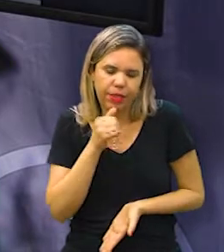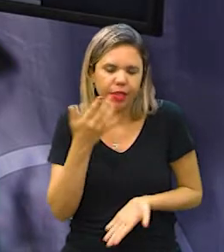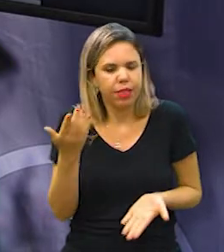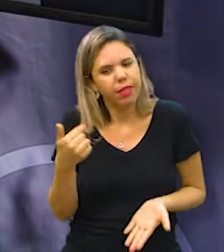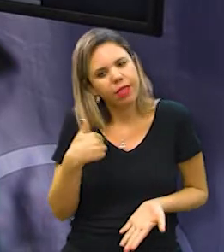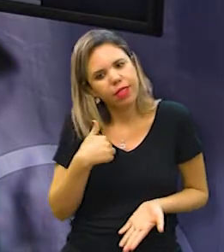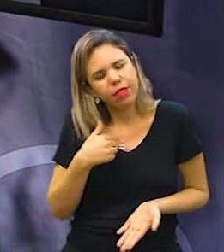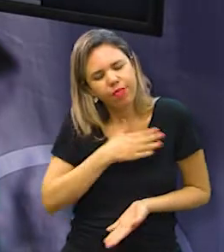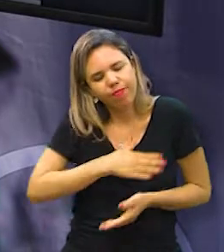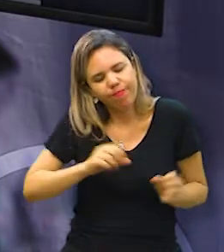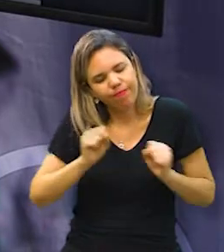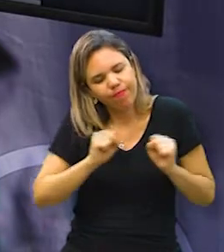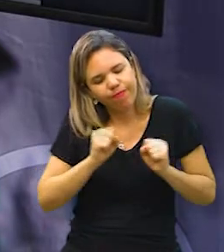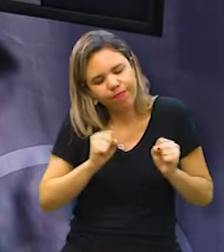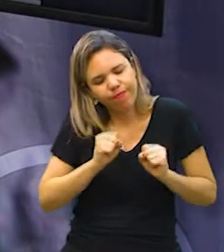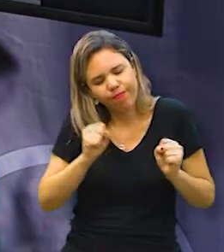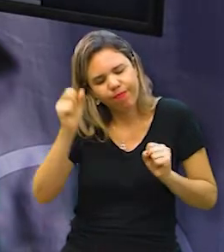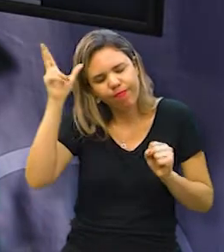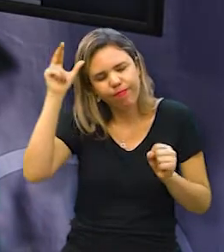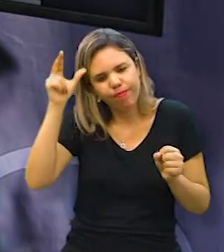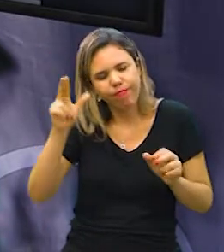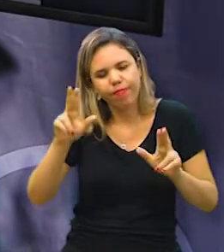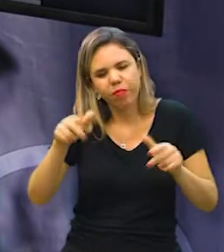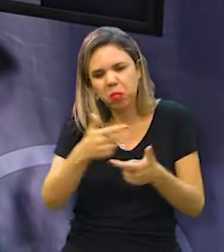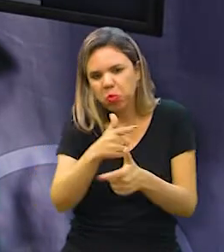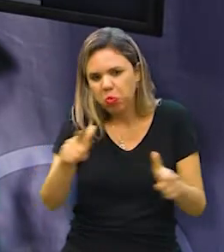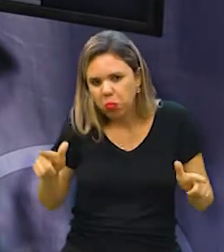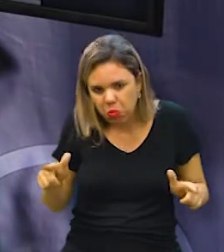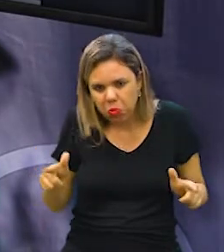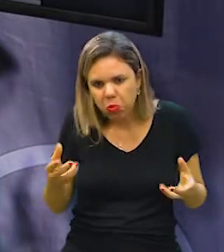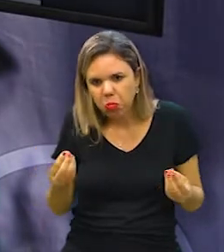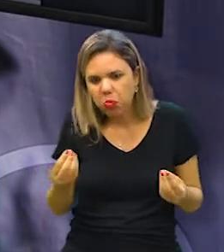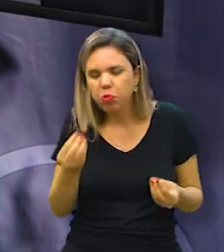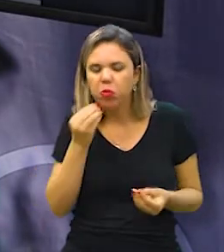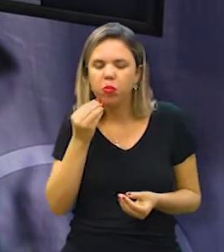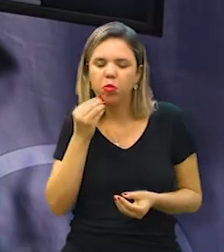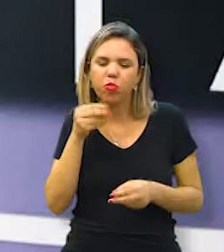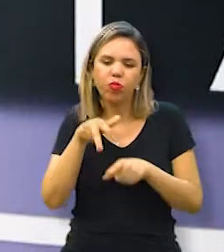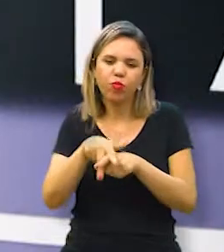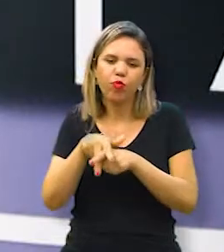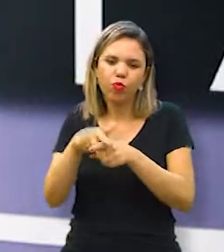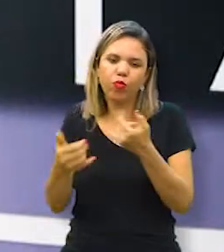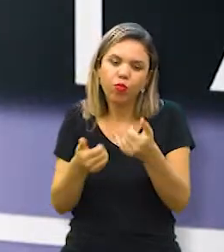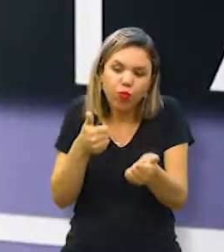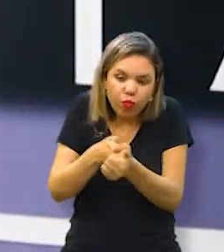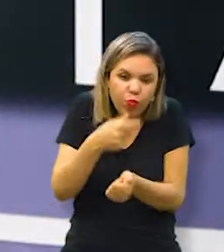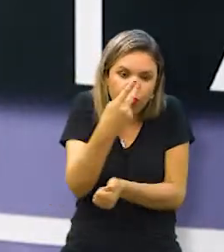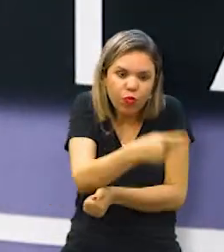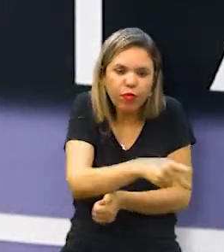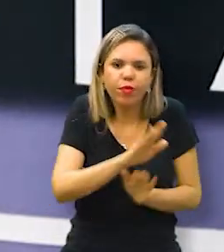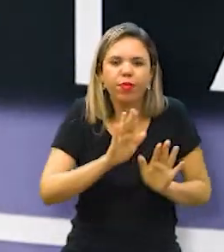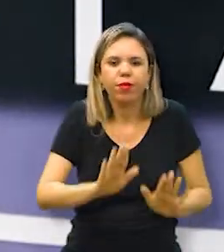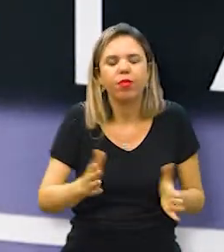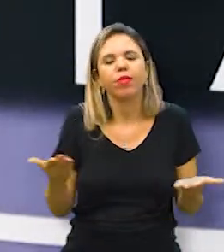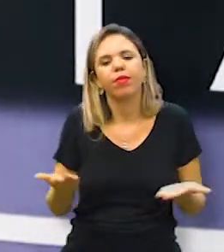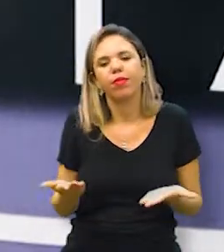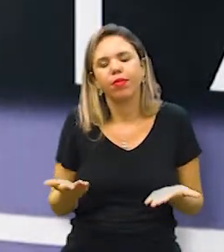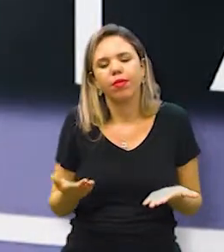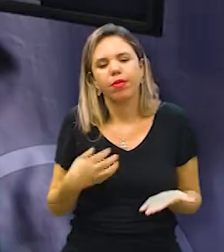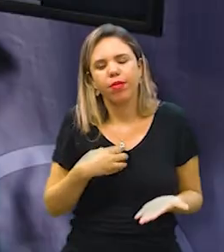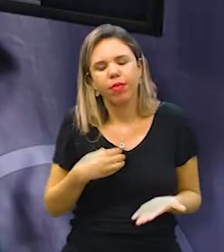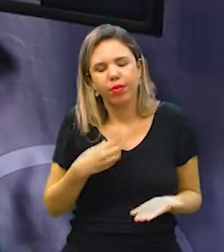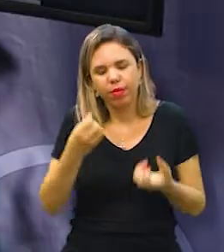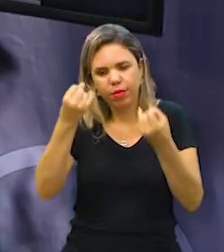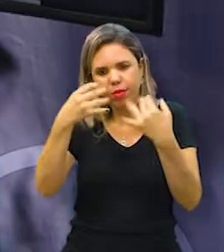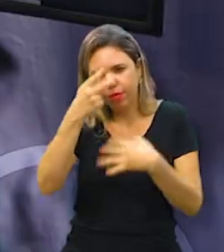que adoro cavalos. Nunca tive muitas oportunidades de chegar perto de um cavalo, mas hoje é uma forma da gente contar